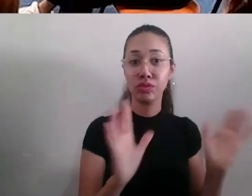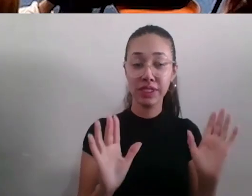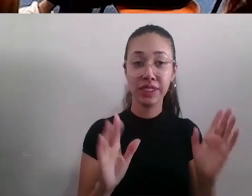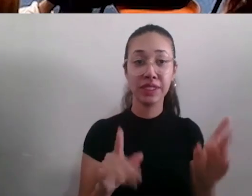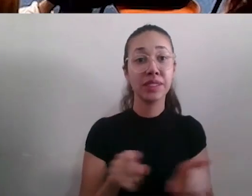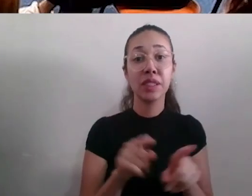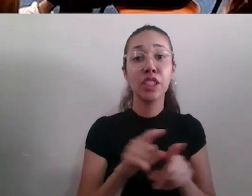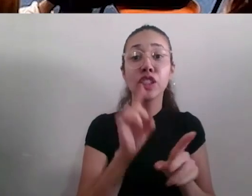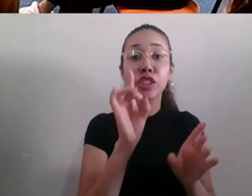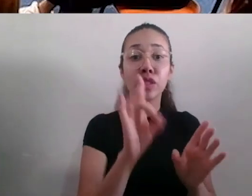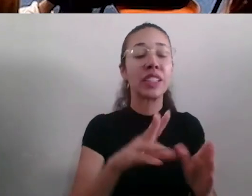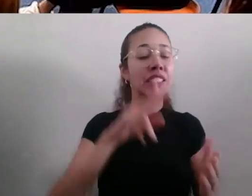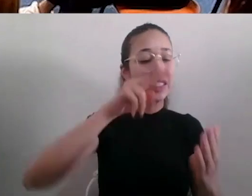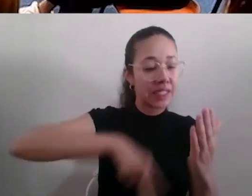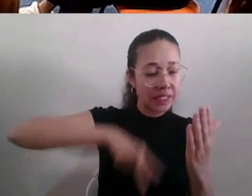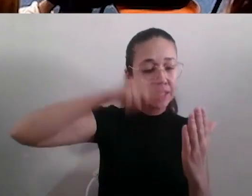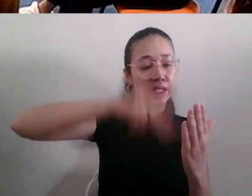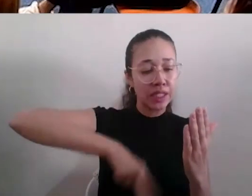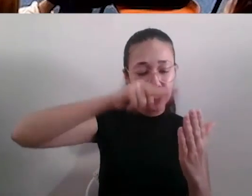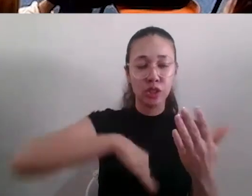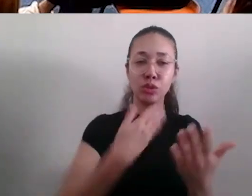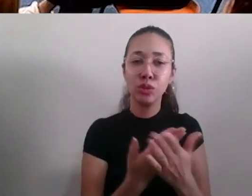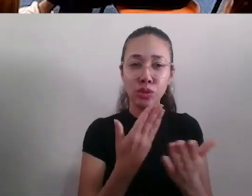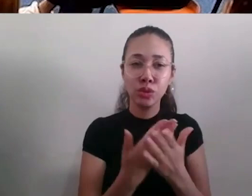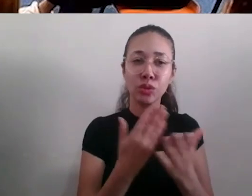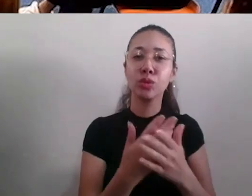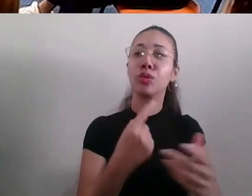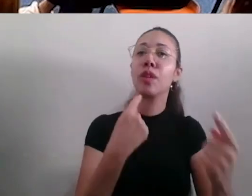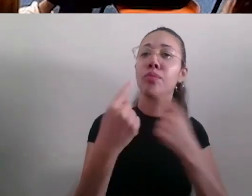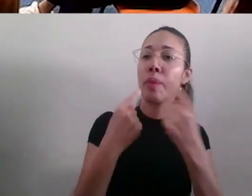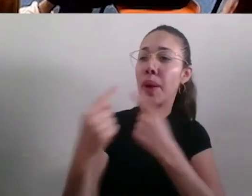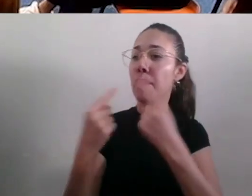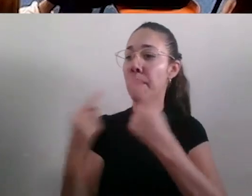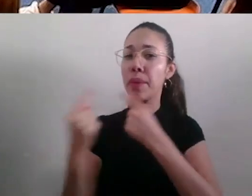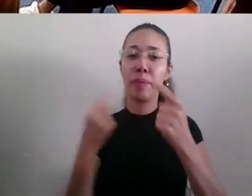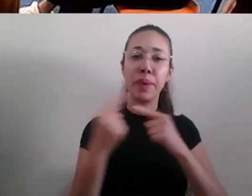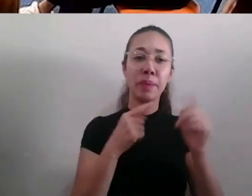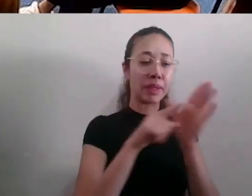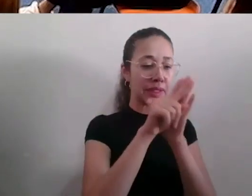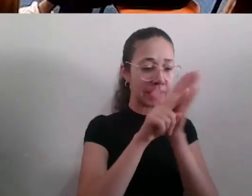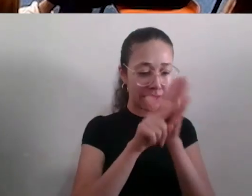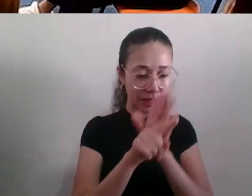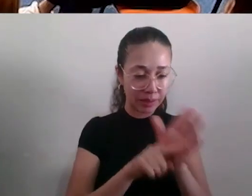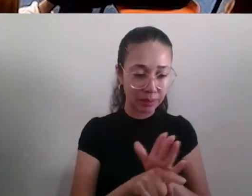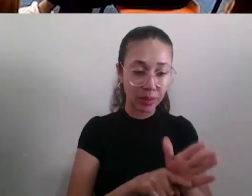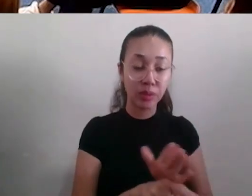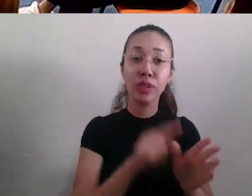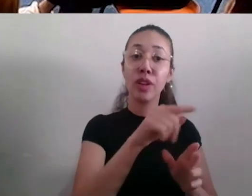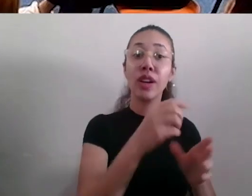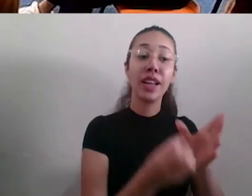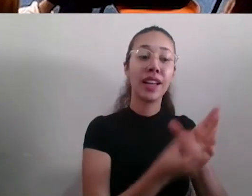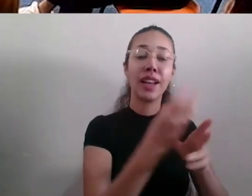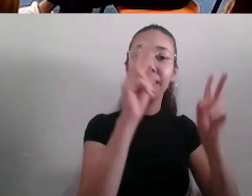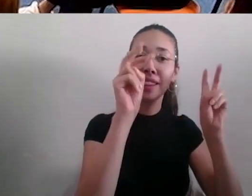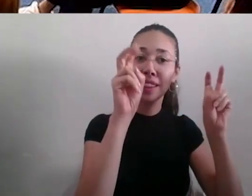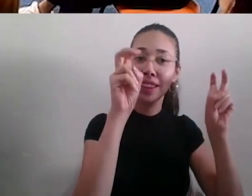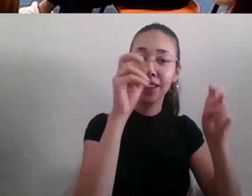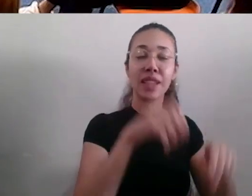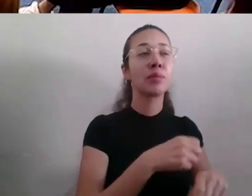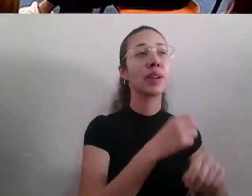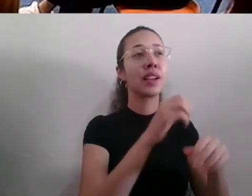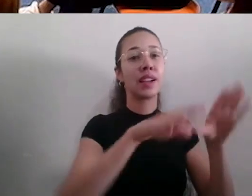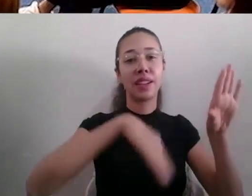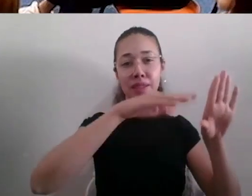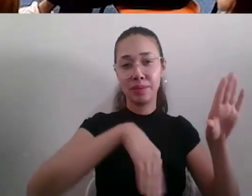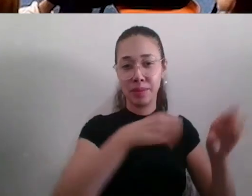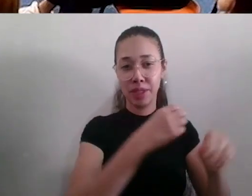Obviamente, a gente leu muito, a gente estudou muito, a gente falou com muita gente, a gente pesquisou muito. Praia dos Ossos levou 2 anos para fazer, o Crime e Castigo levou quase isso,